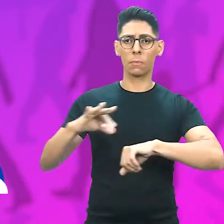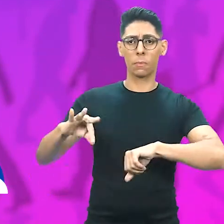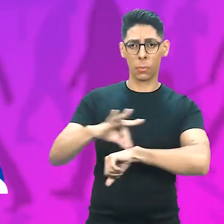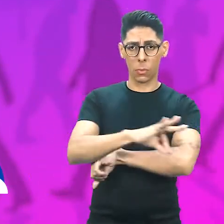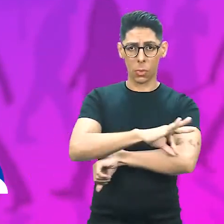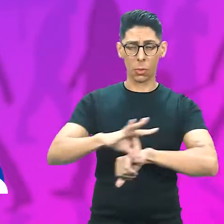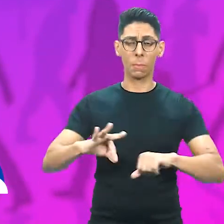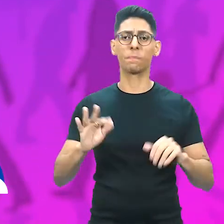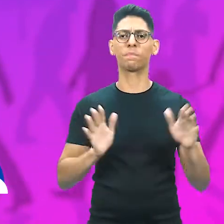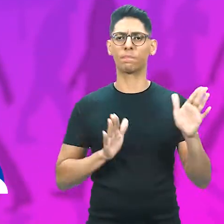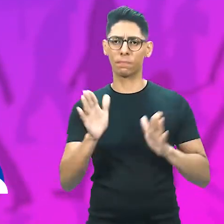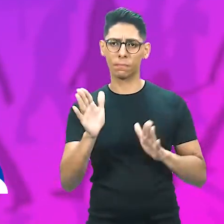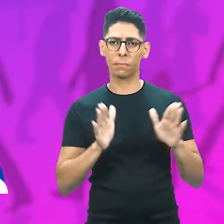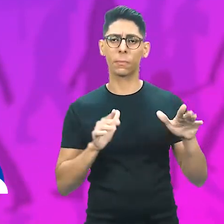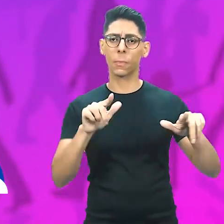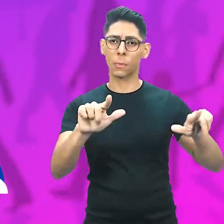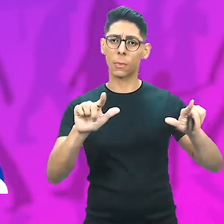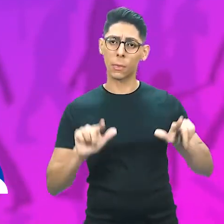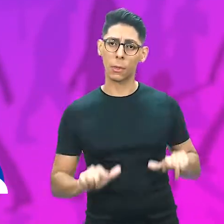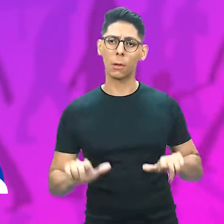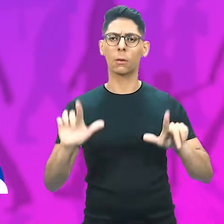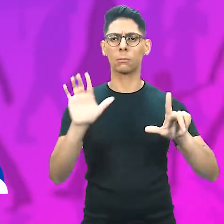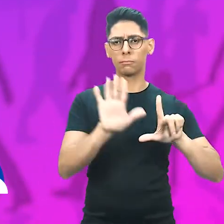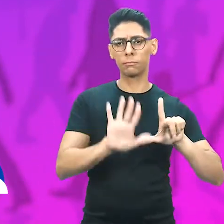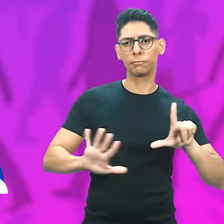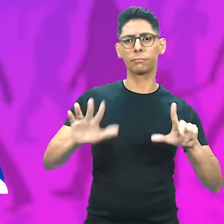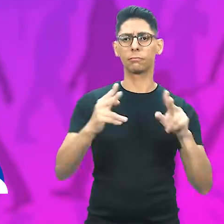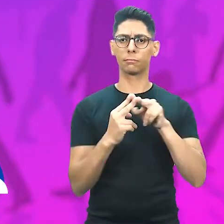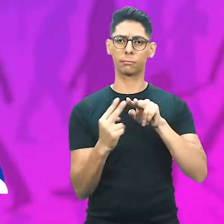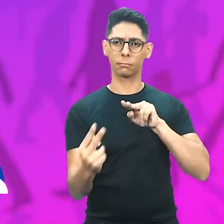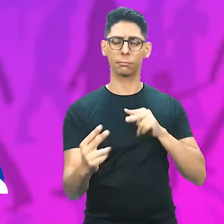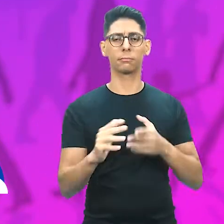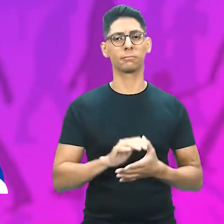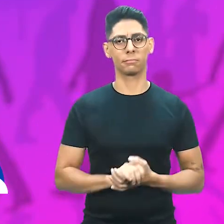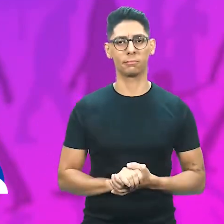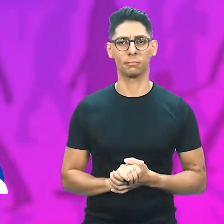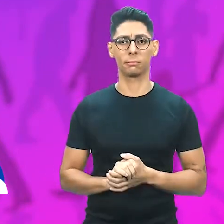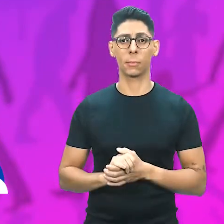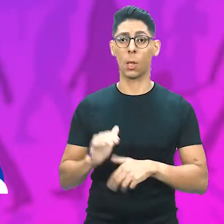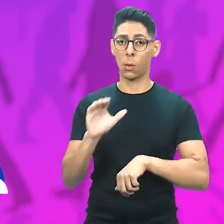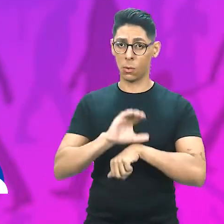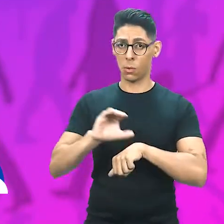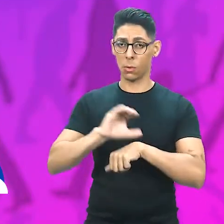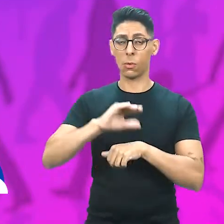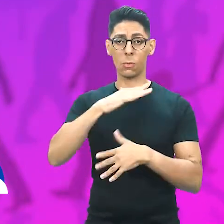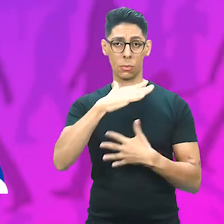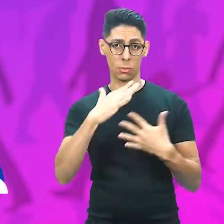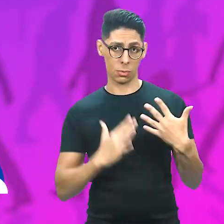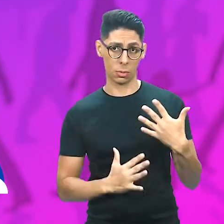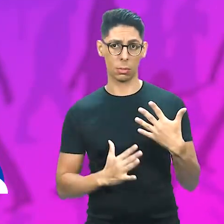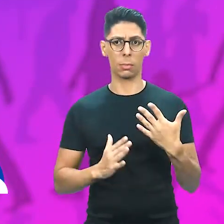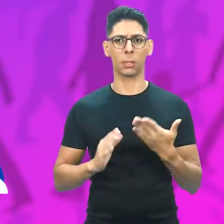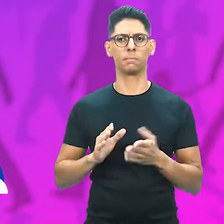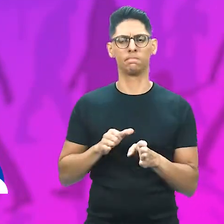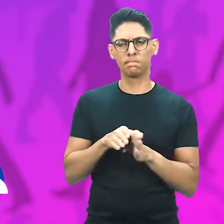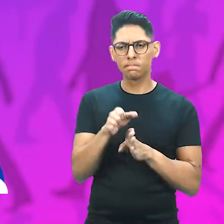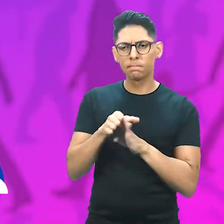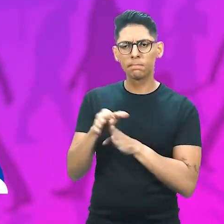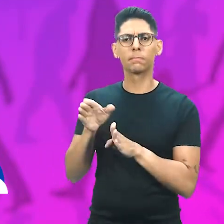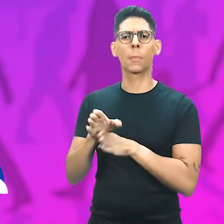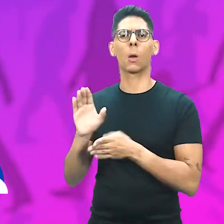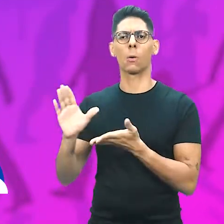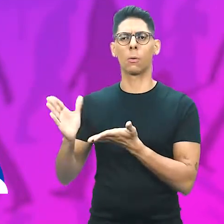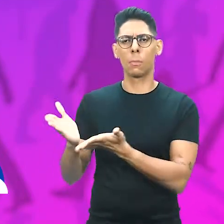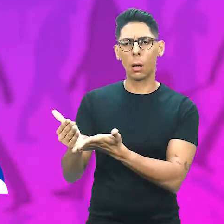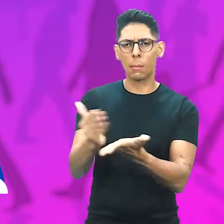ambiente virtuais, cursos de Libras, assessoria para ONGs em captação de recursos, gestão de projetos e prestação